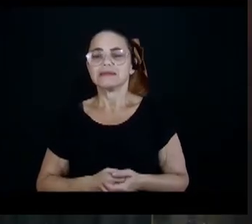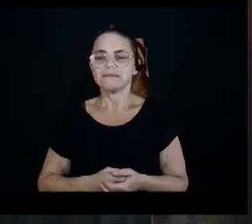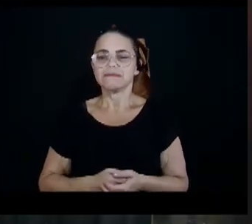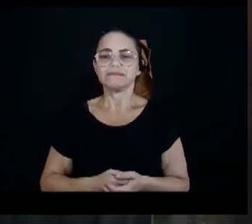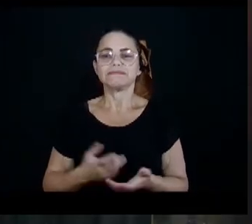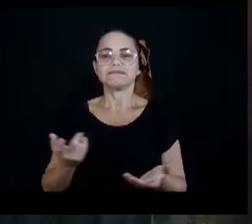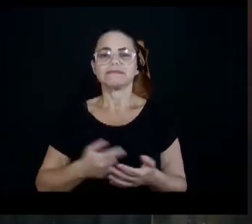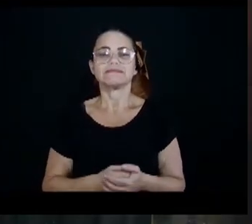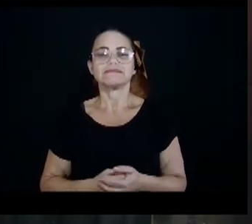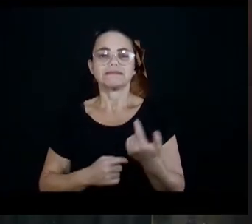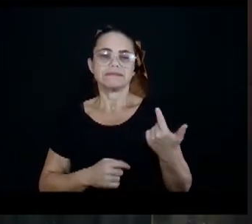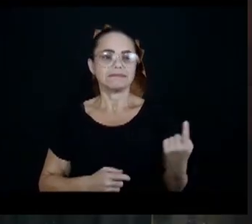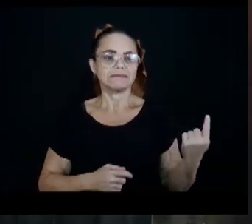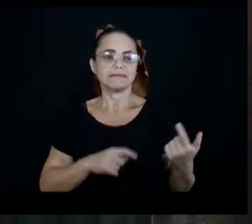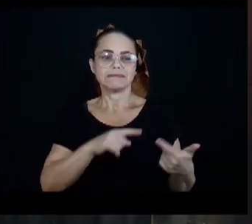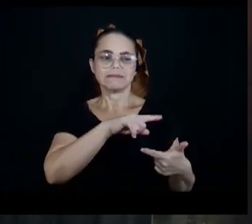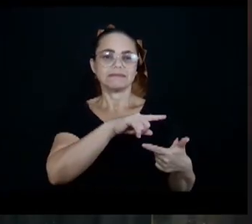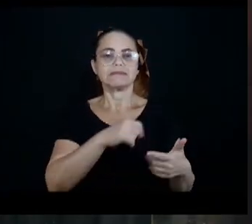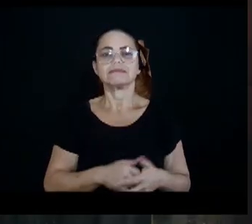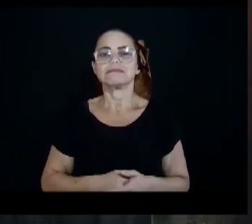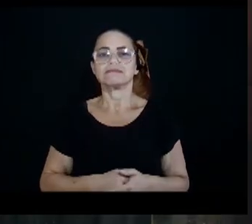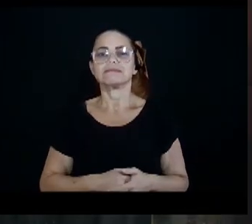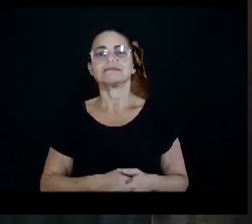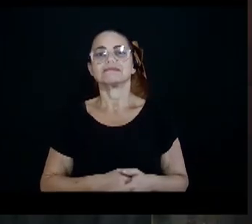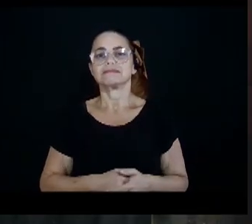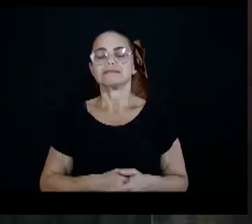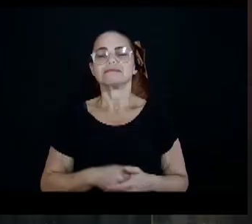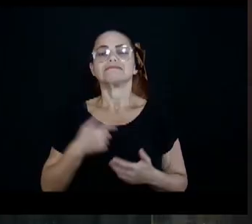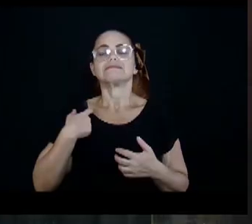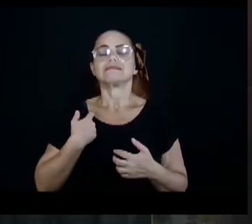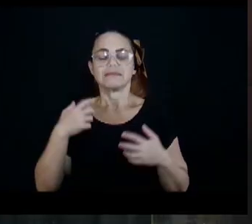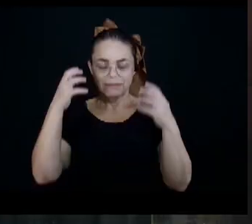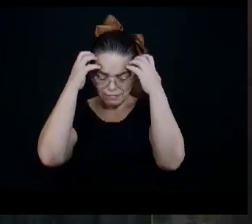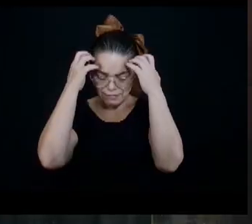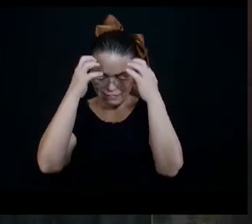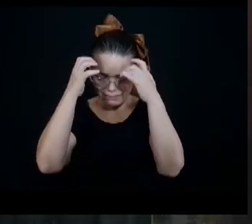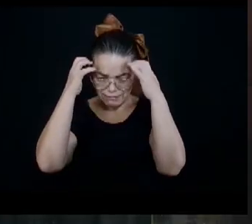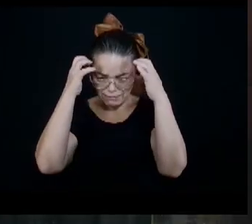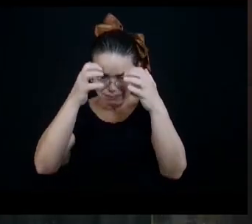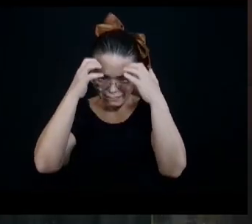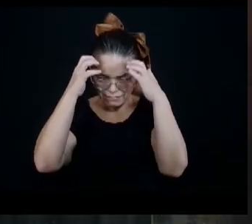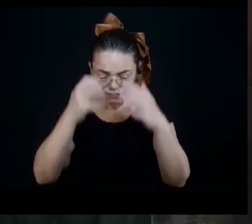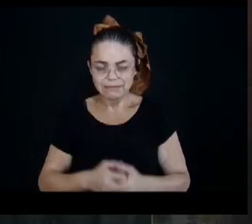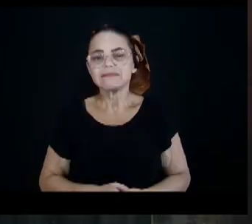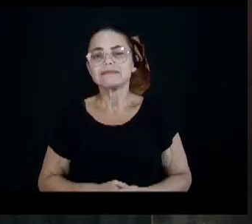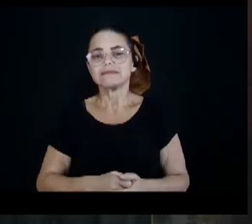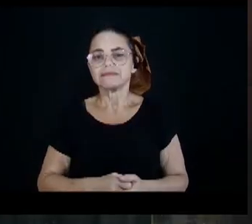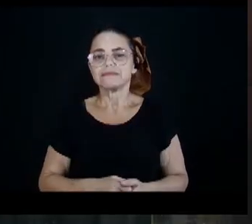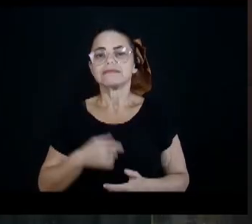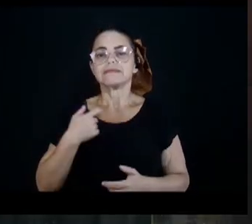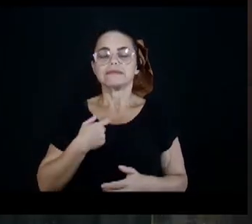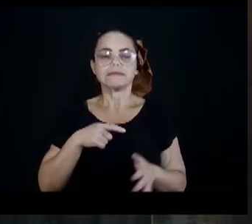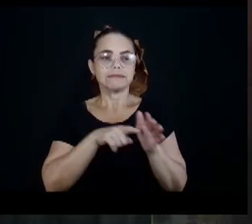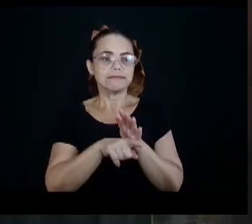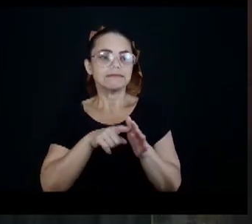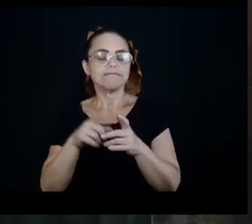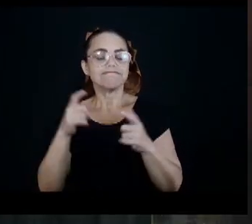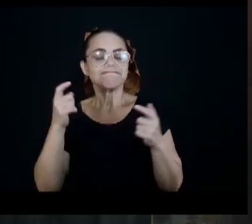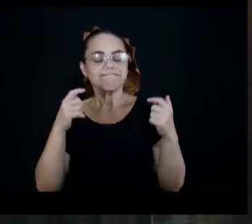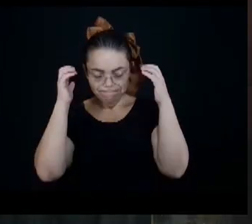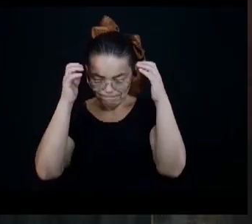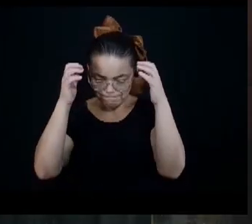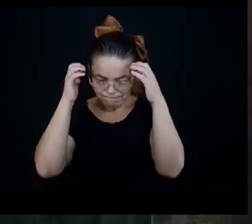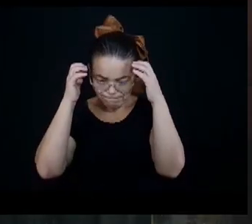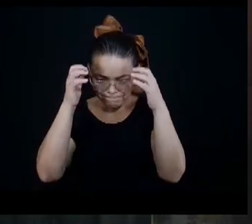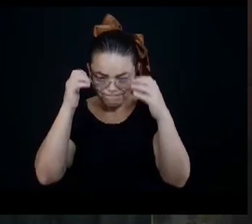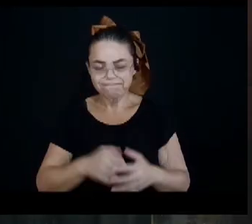e aí vem toda uma discussão, né, médica em cima disso, uma especulação, vamos dar esse nome, por parte dos